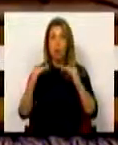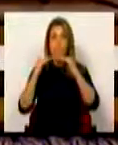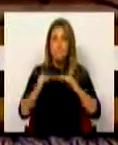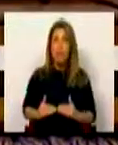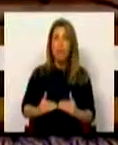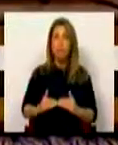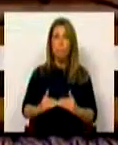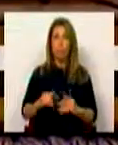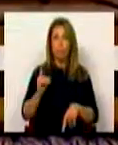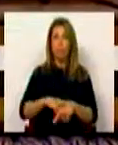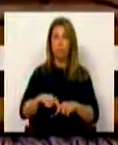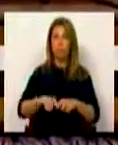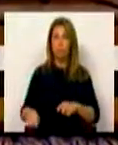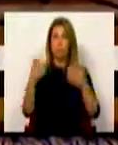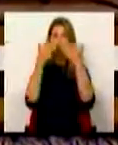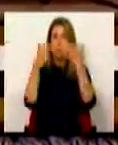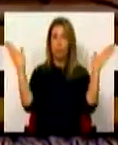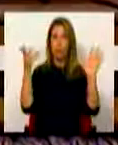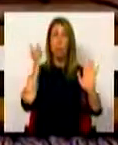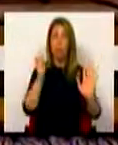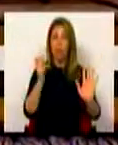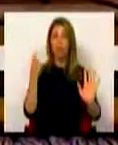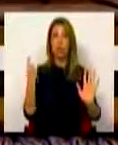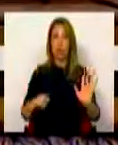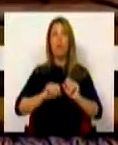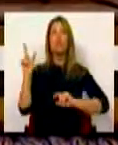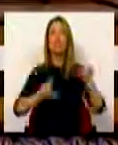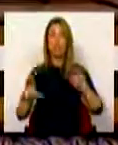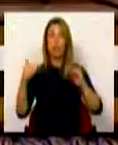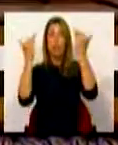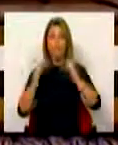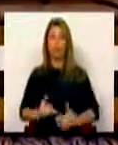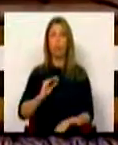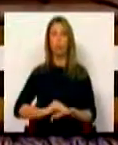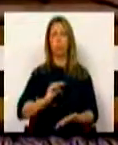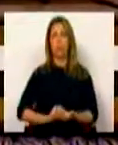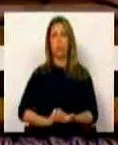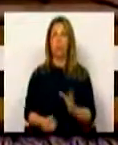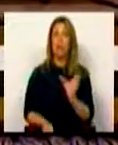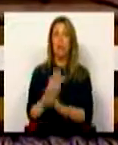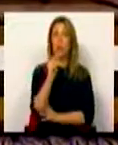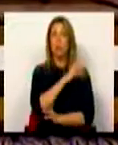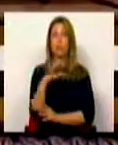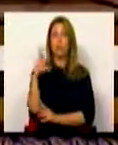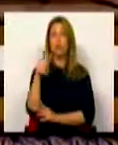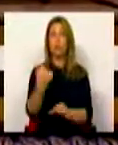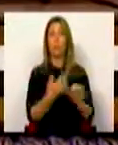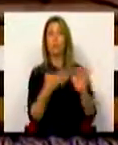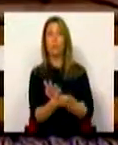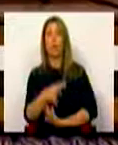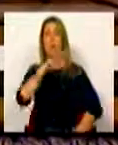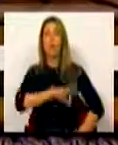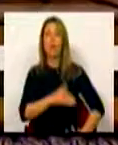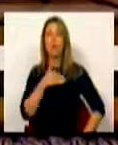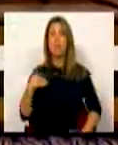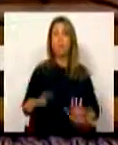período democrático, nos anos em que temos estatísticas, a pobreza. Criou mais de 300 mil empregos, tem mais profissionais na